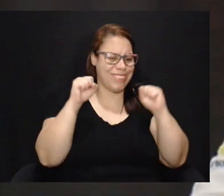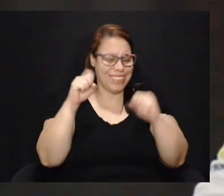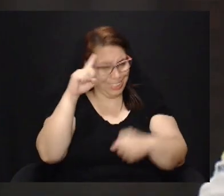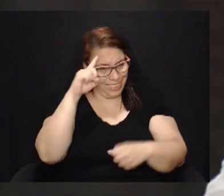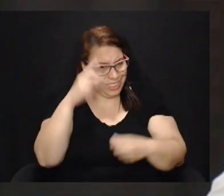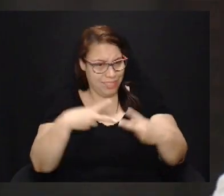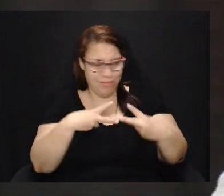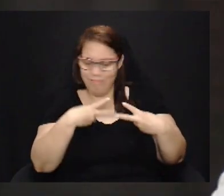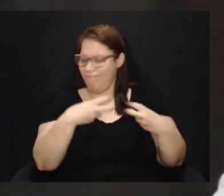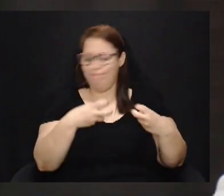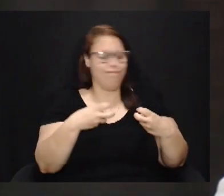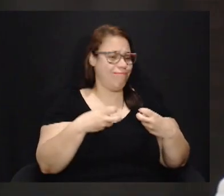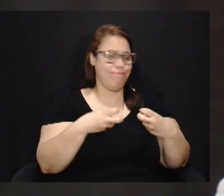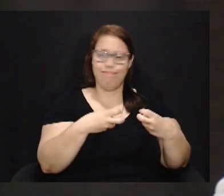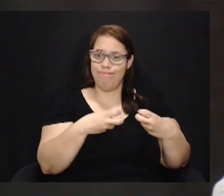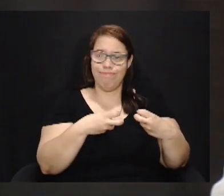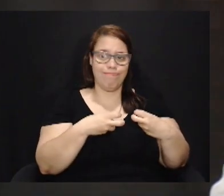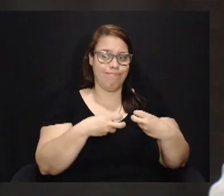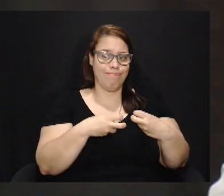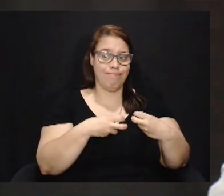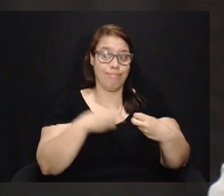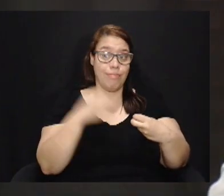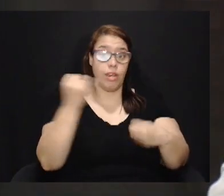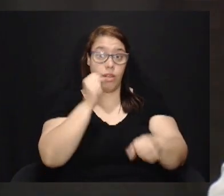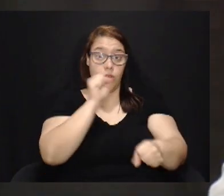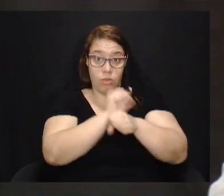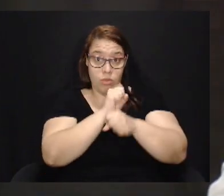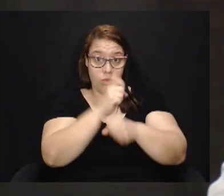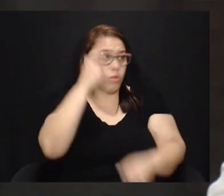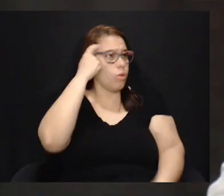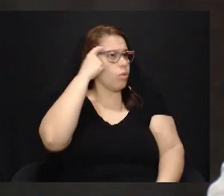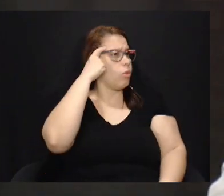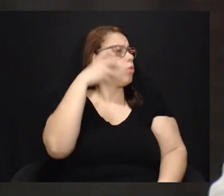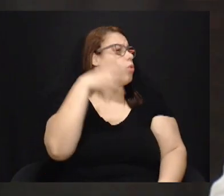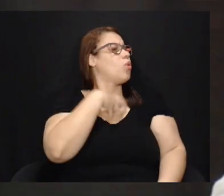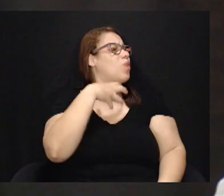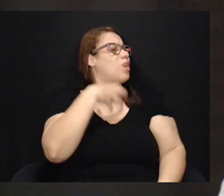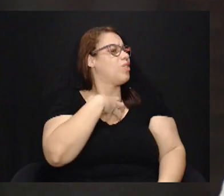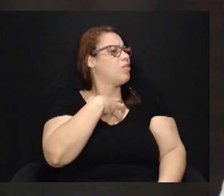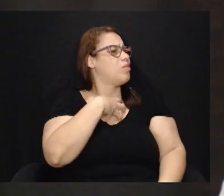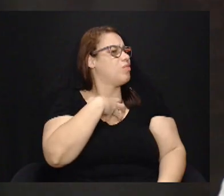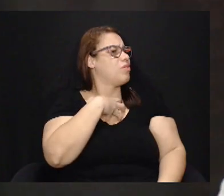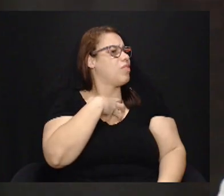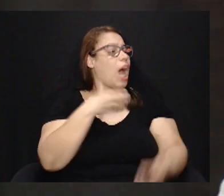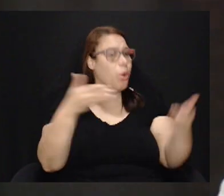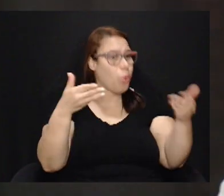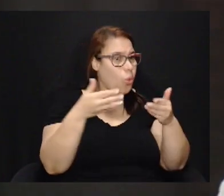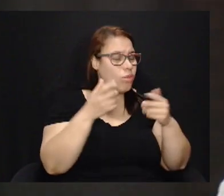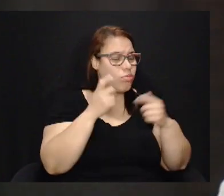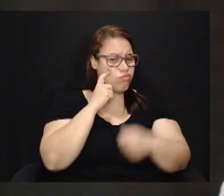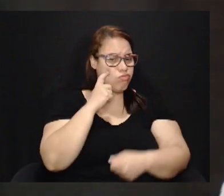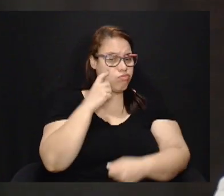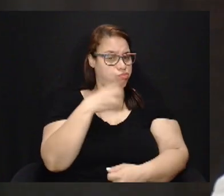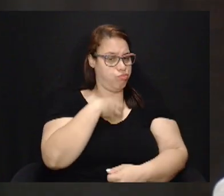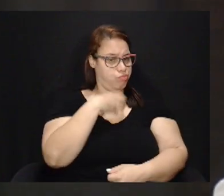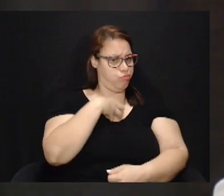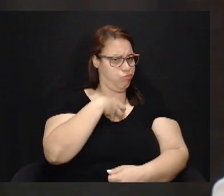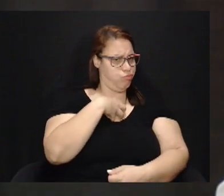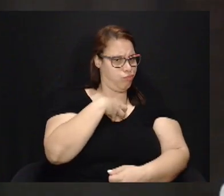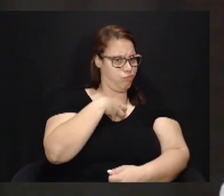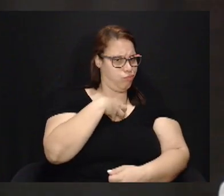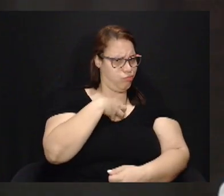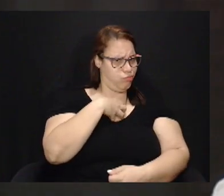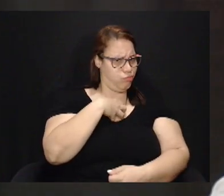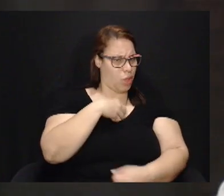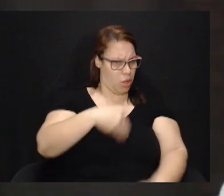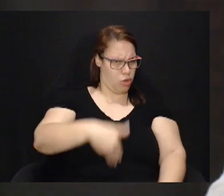percebe, né? E é importante parar e pensar o que eu estou sentindo neste momento. Eu tenho essa sensação de